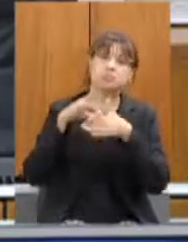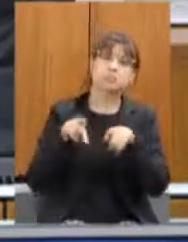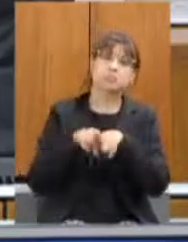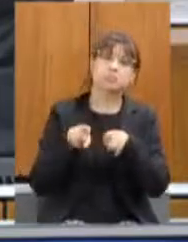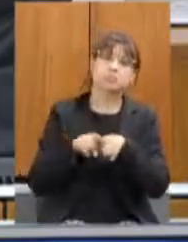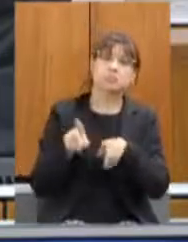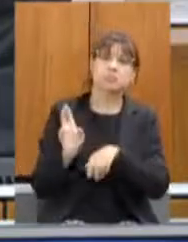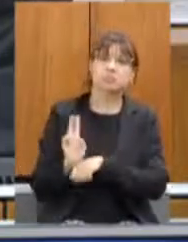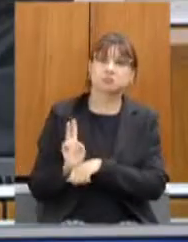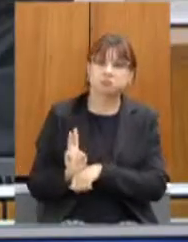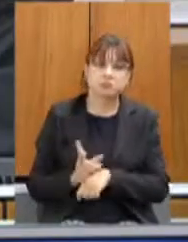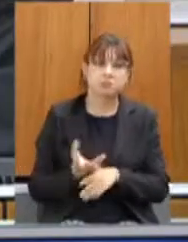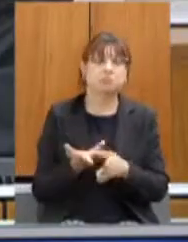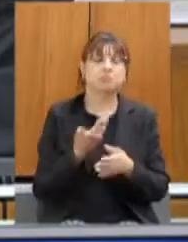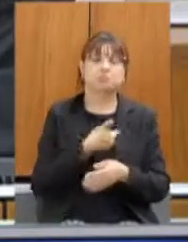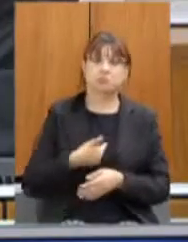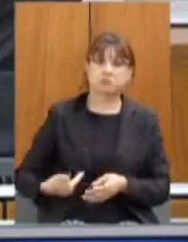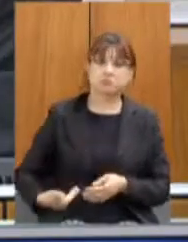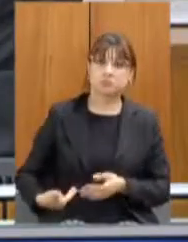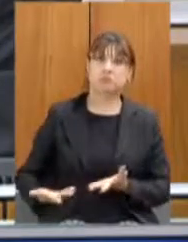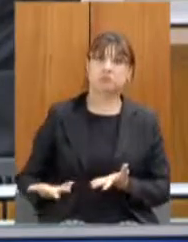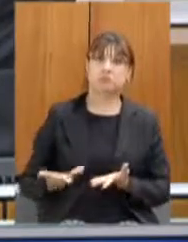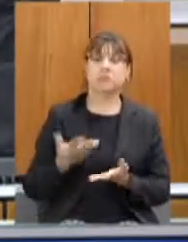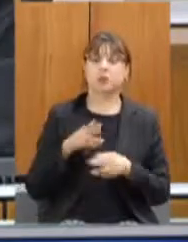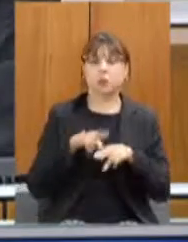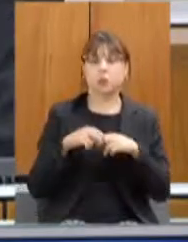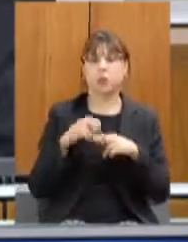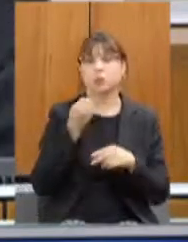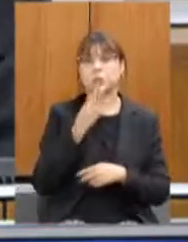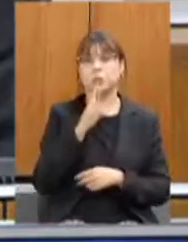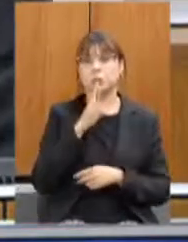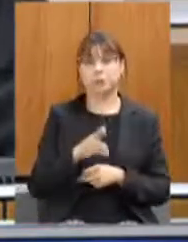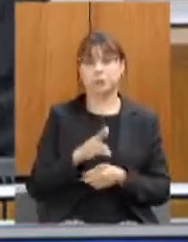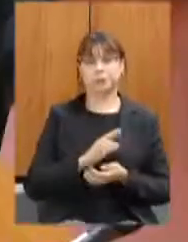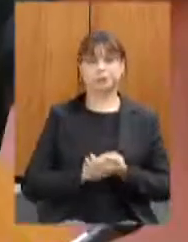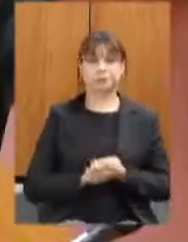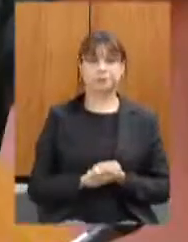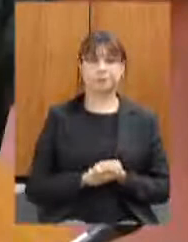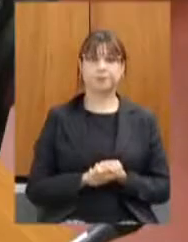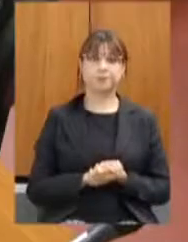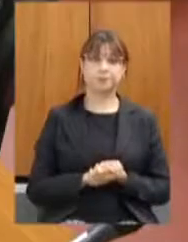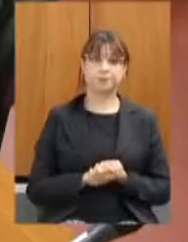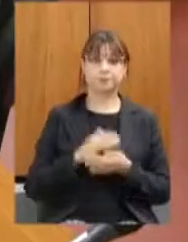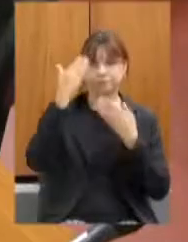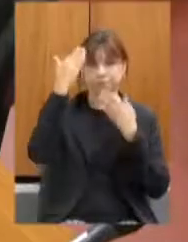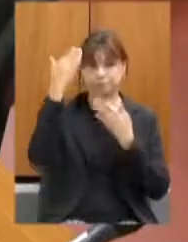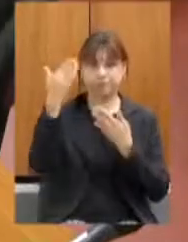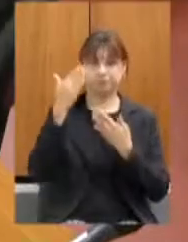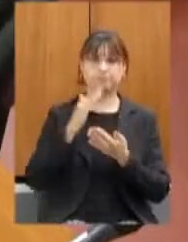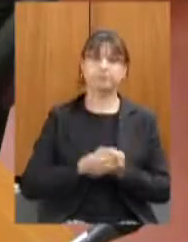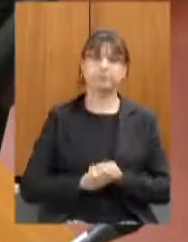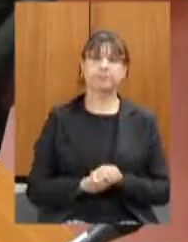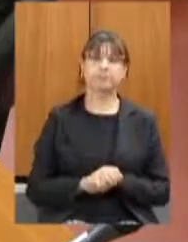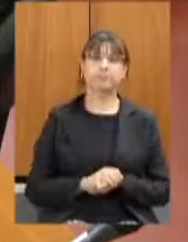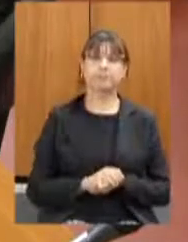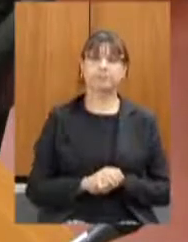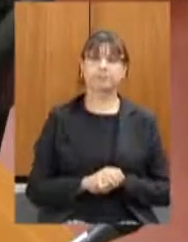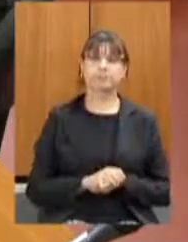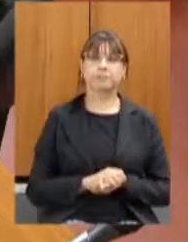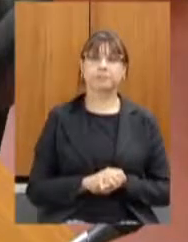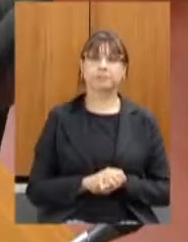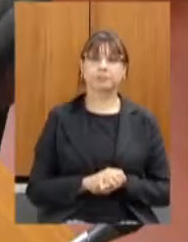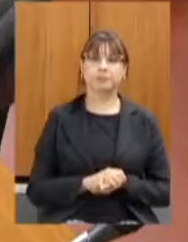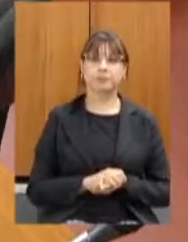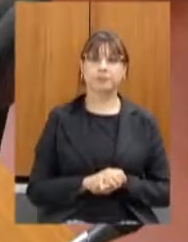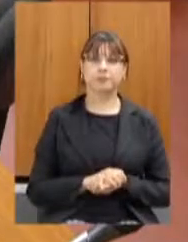orientamos E isso daí tem trazido o resultado bom obrigado é um